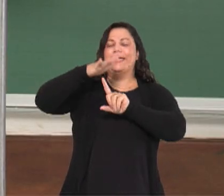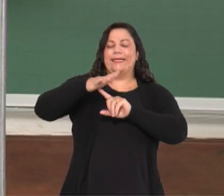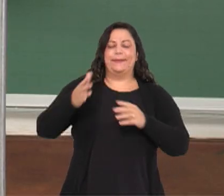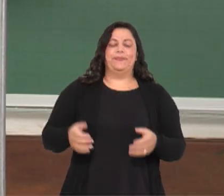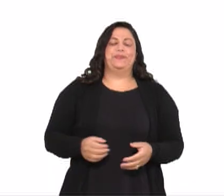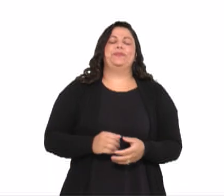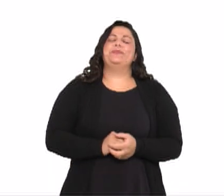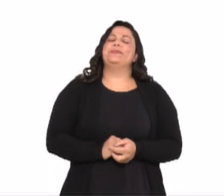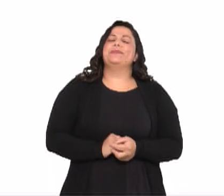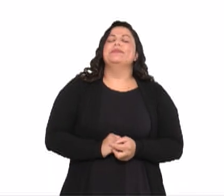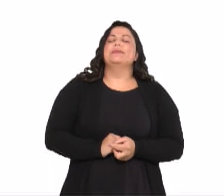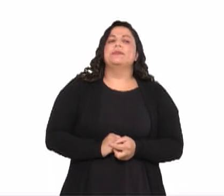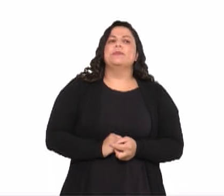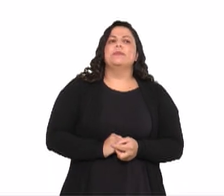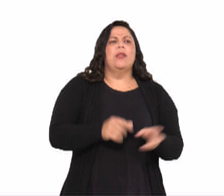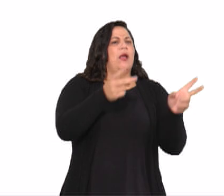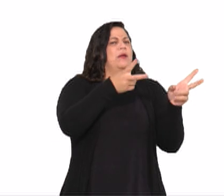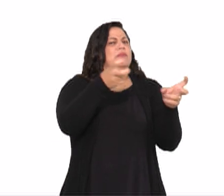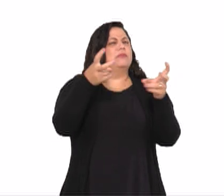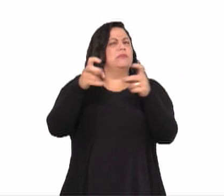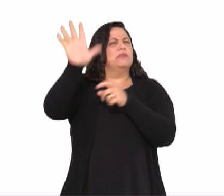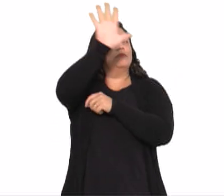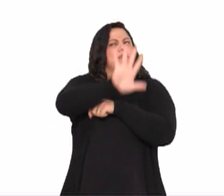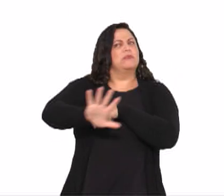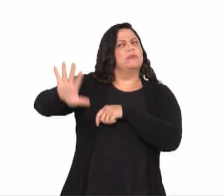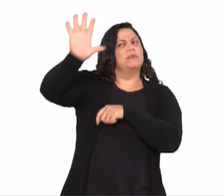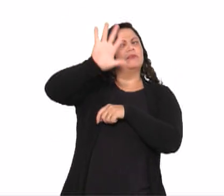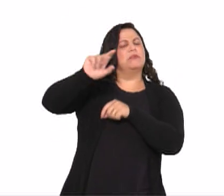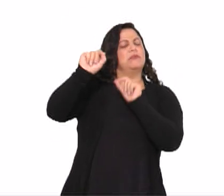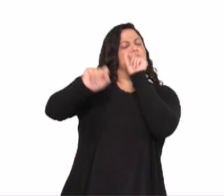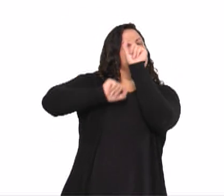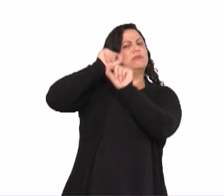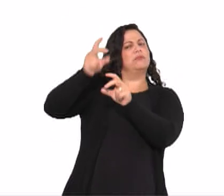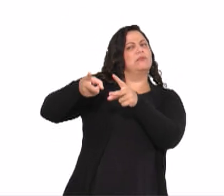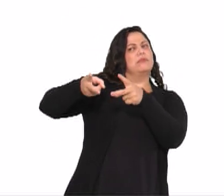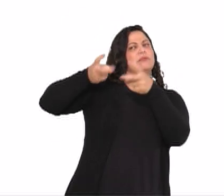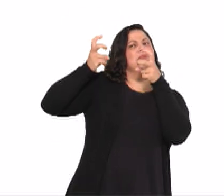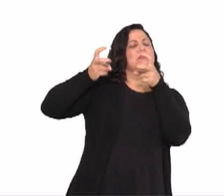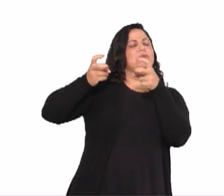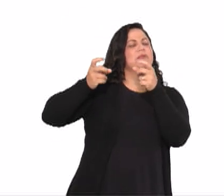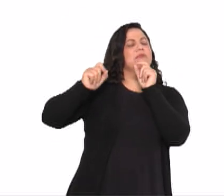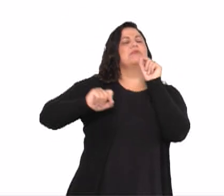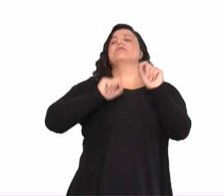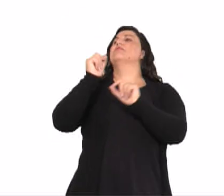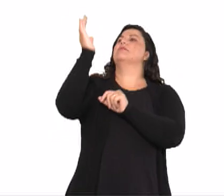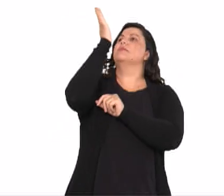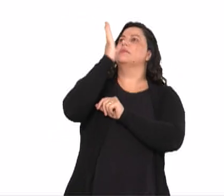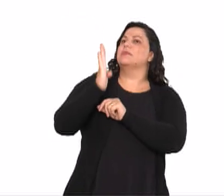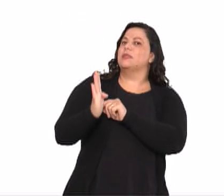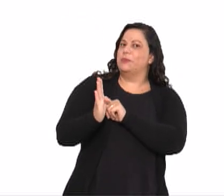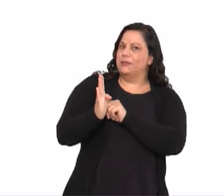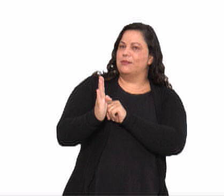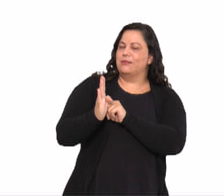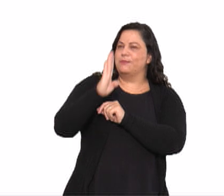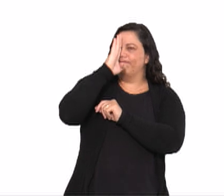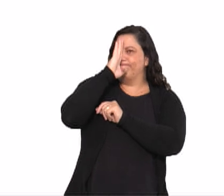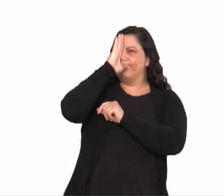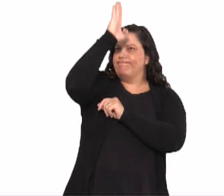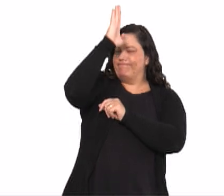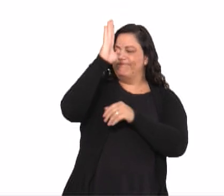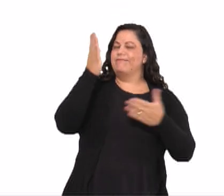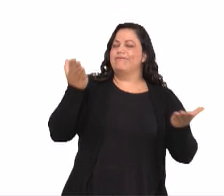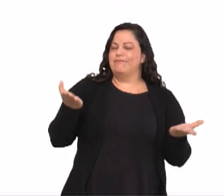observe a figura aqui, né? O que nós podemos observar? Então, nessa figura nós temos o Brasil em destaque aqui, né,